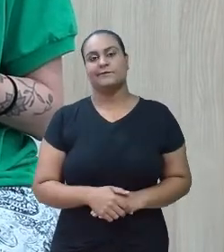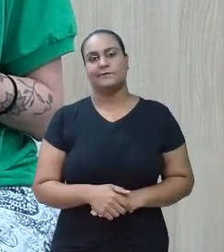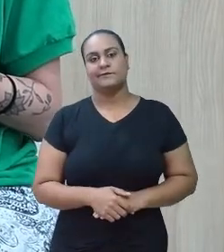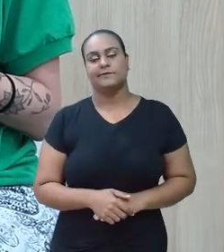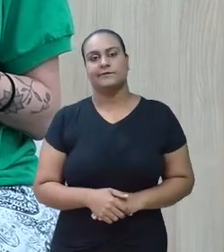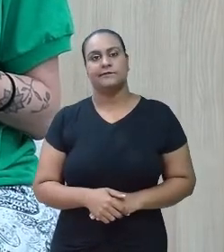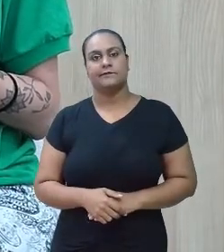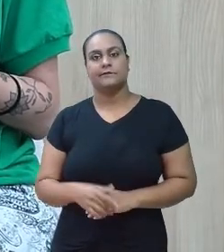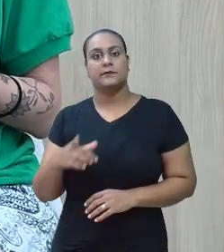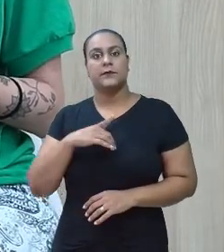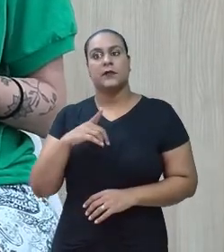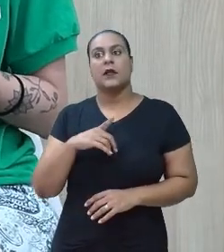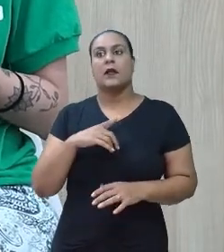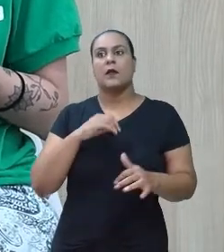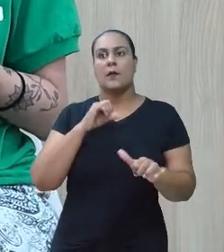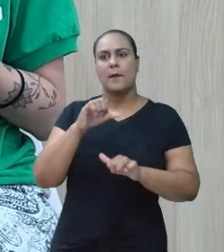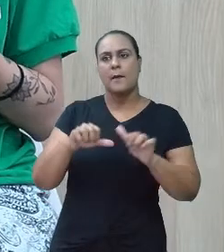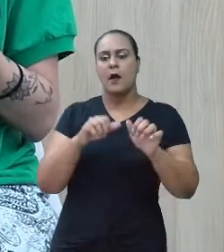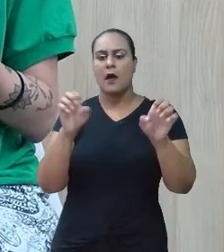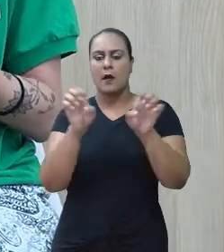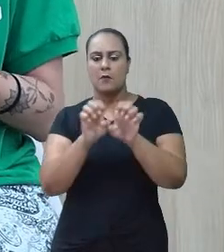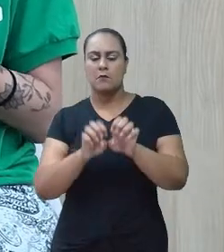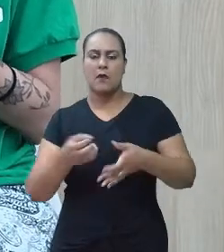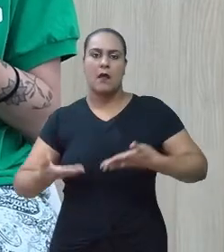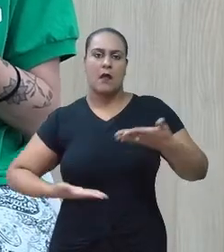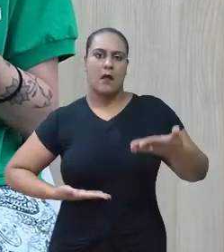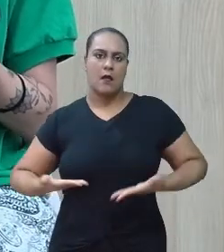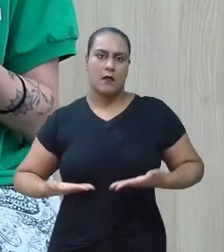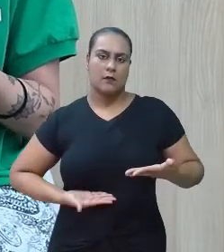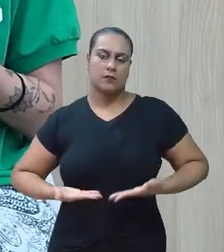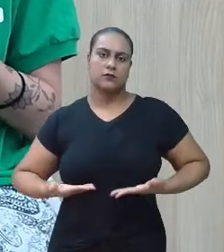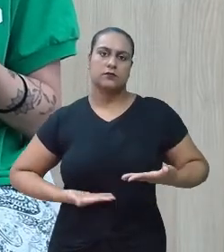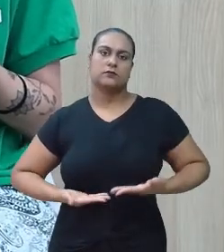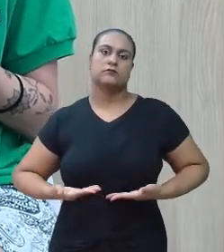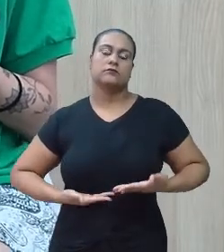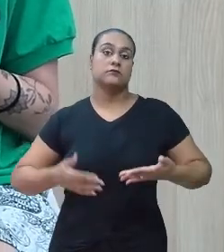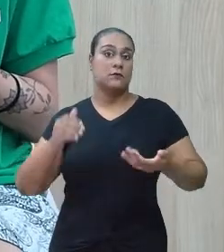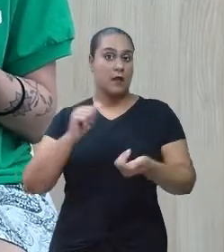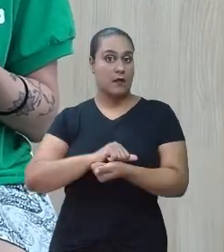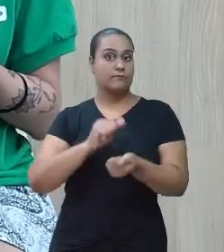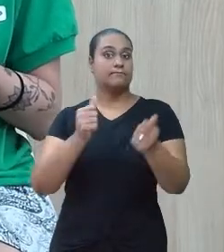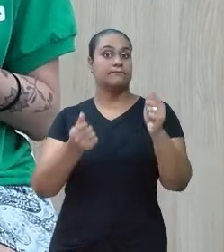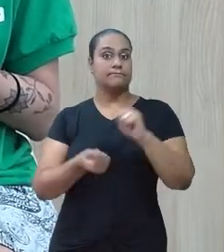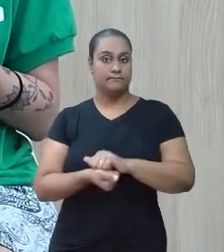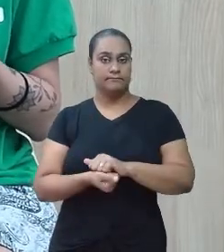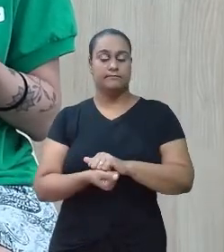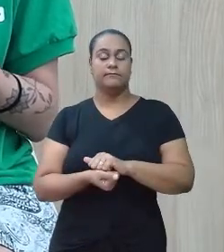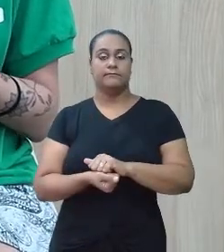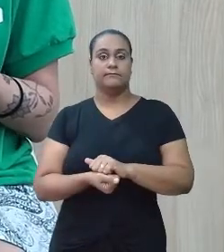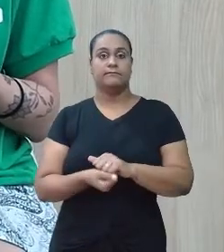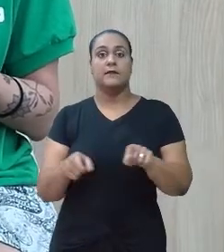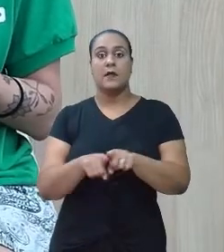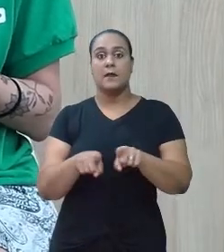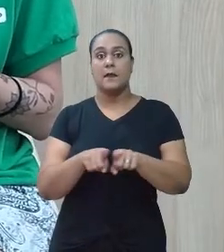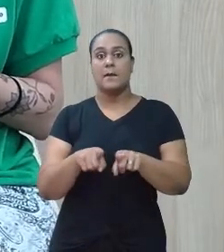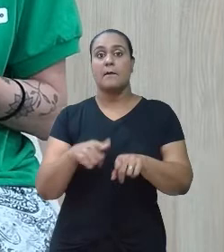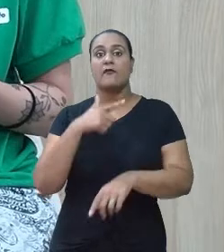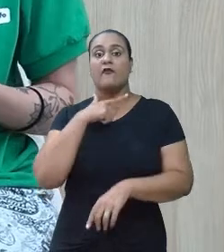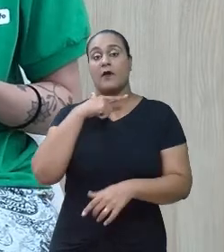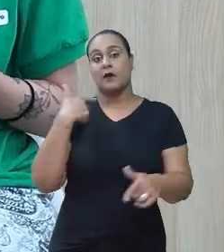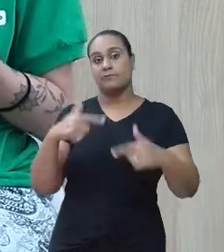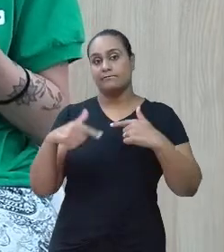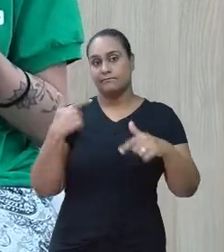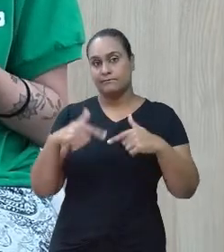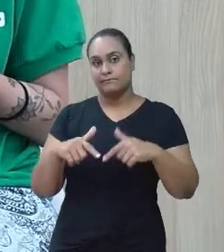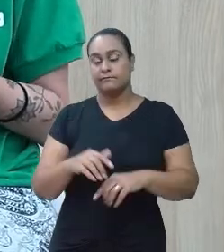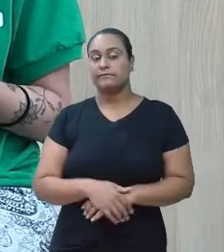da infraestrutura, de serviços, ela é mais adequada, certo? E inclusive de empregos também.